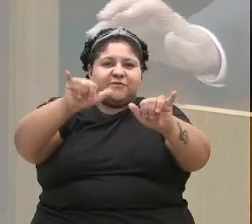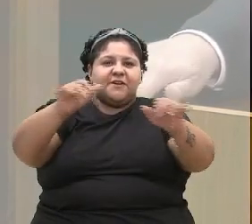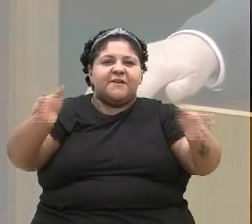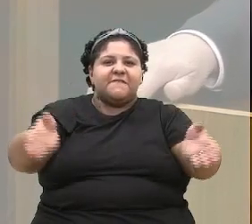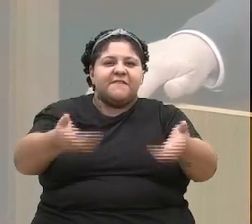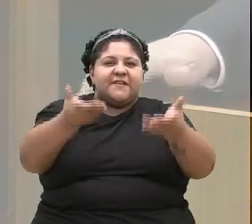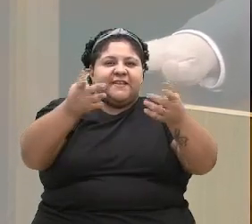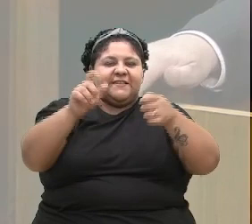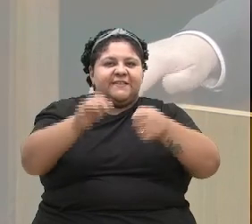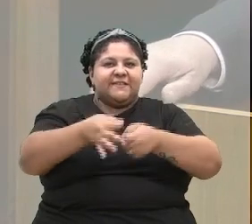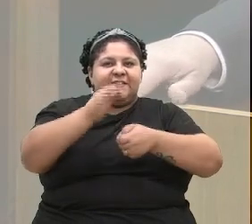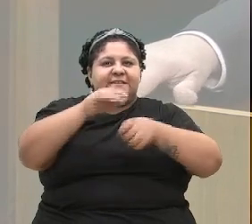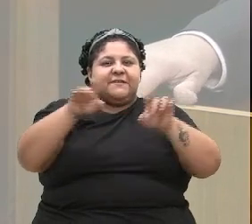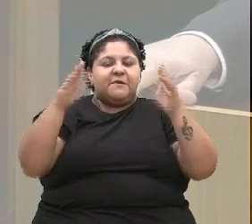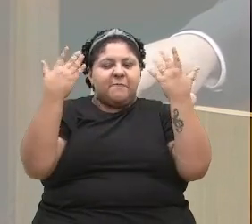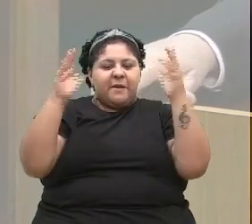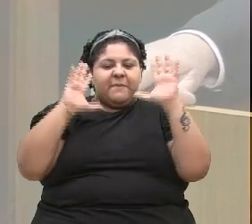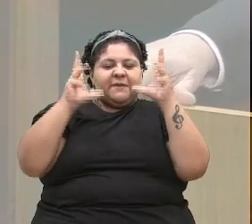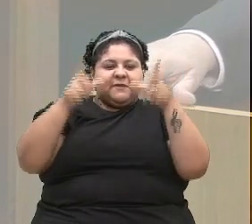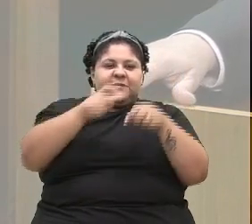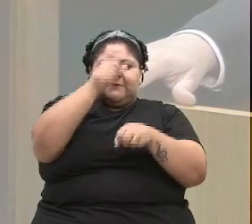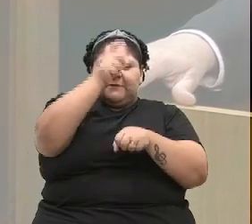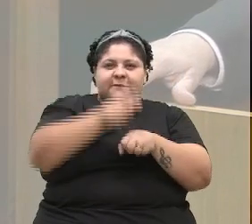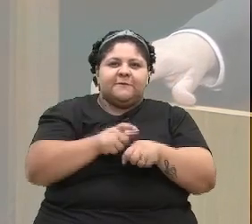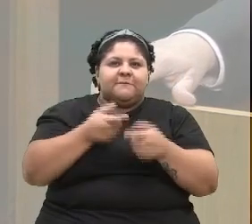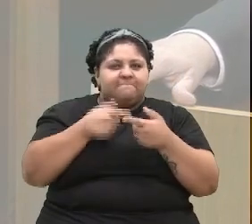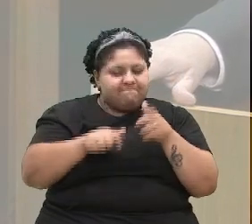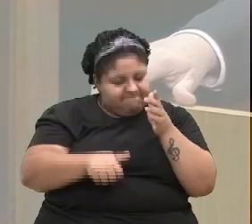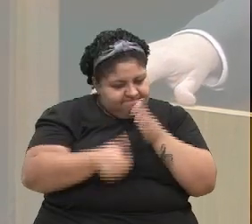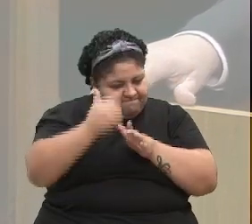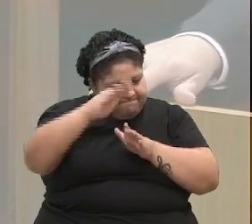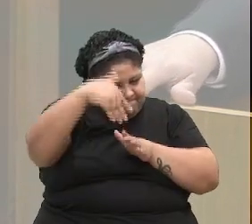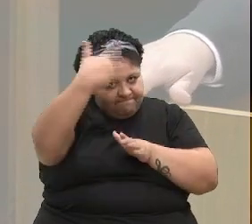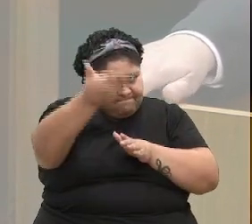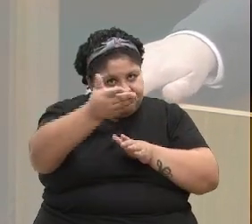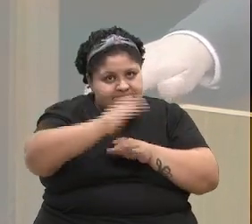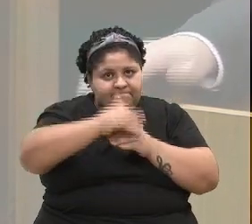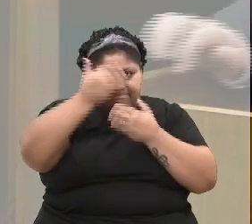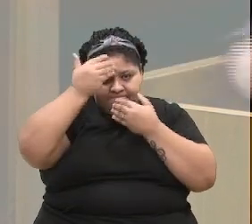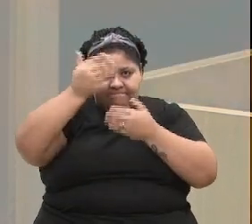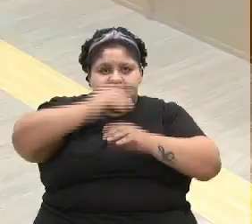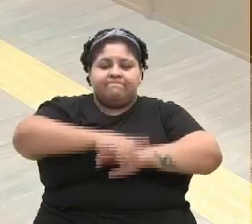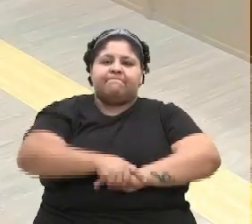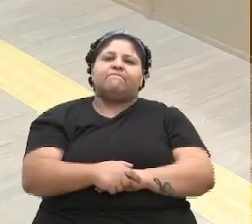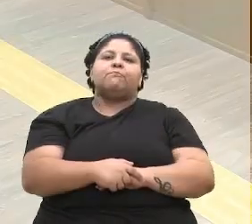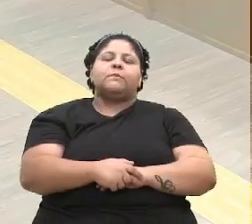Parabéns a todos os envolvidos, mas vamos melhorar para a próxima. Obrigado, senhor presidente.